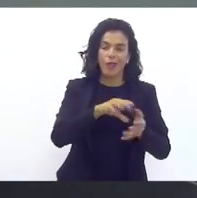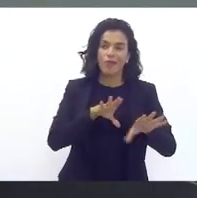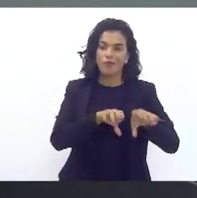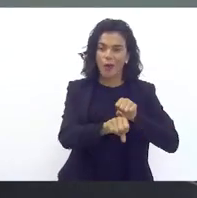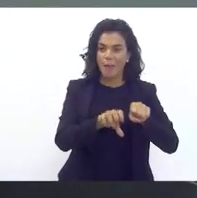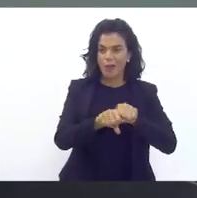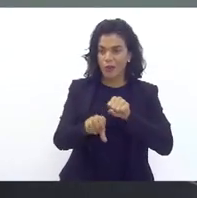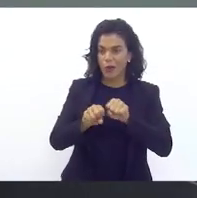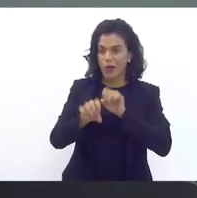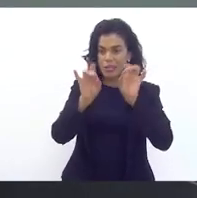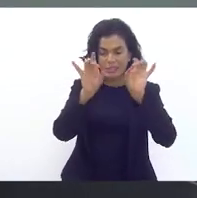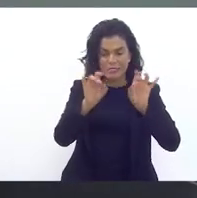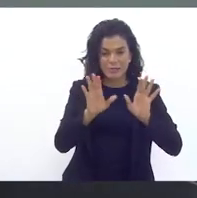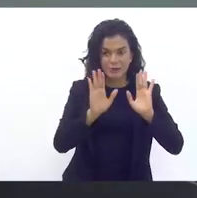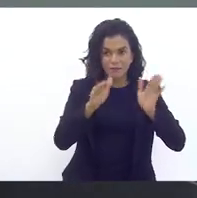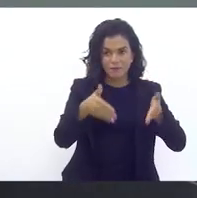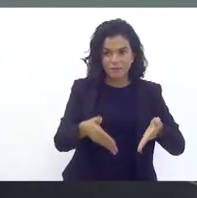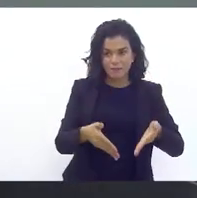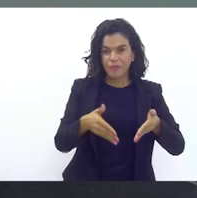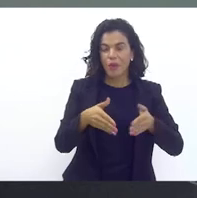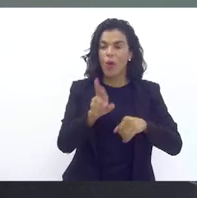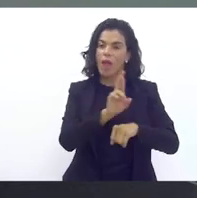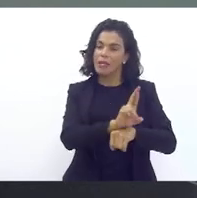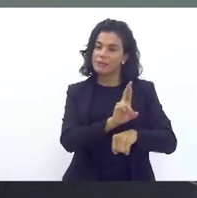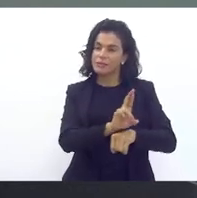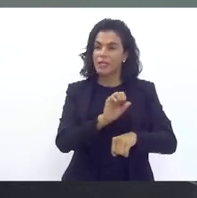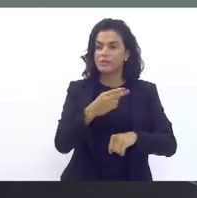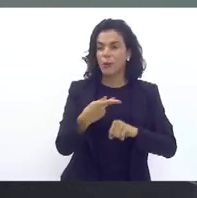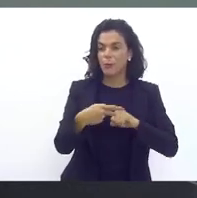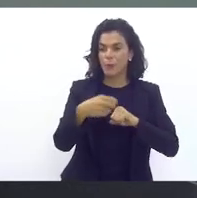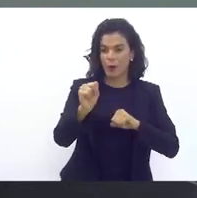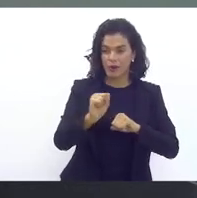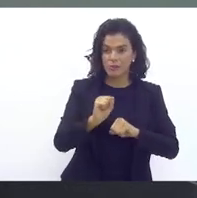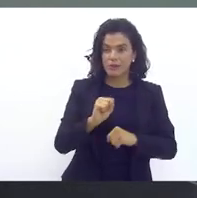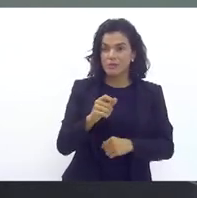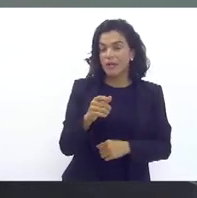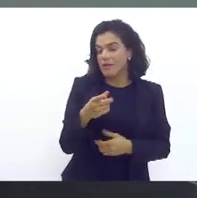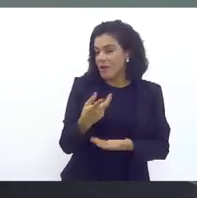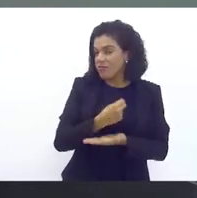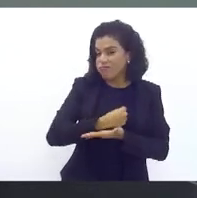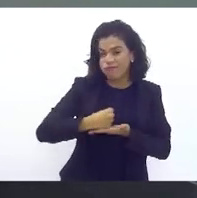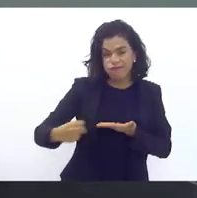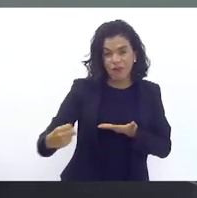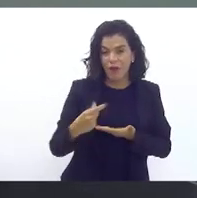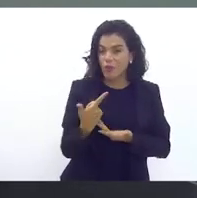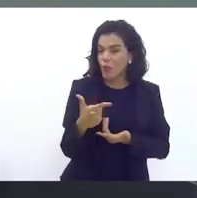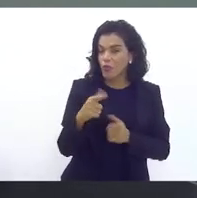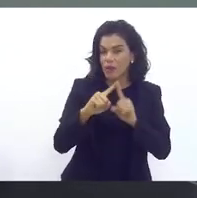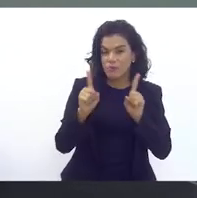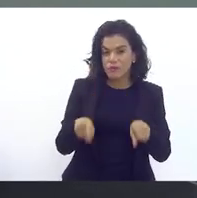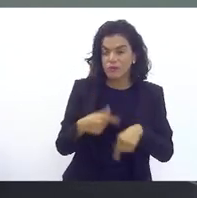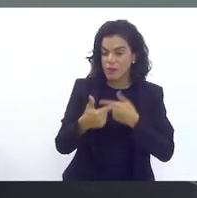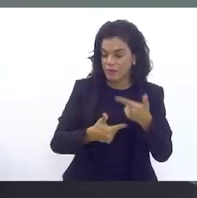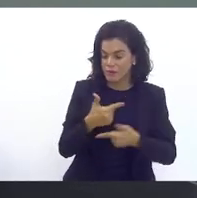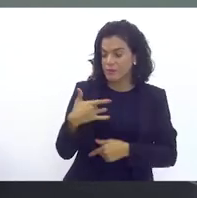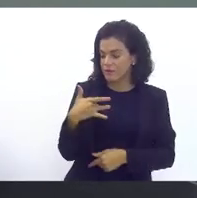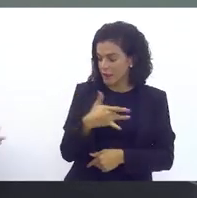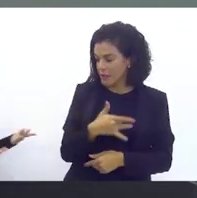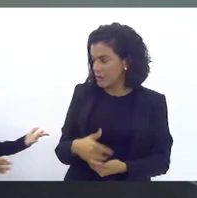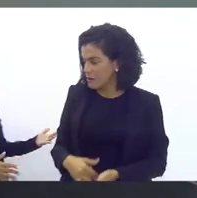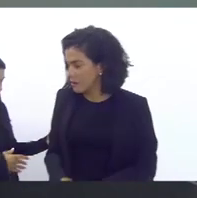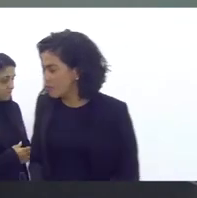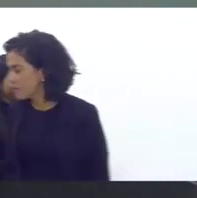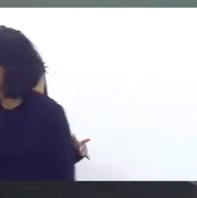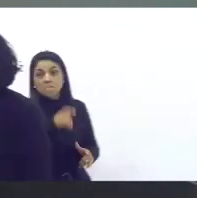de especialistas, com residência ou pós-graduação. Então, isso é uma catástrofe. Não existe um serviço de saúde que funcione